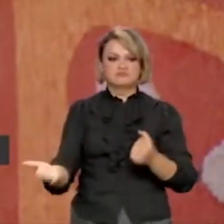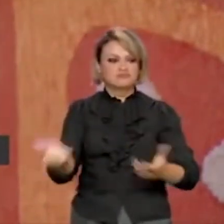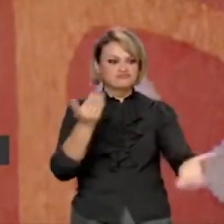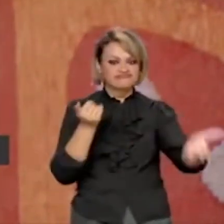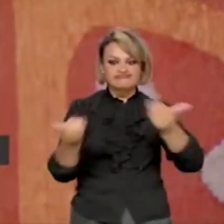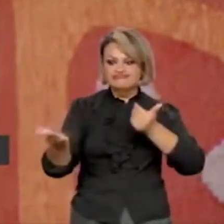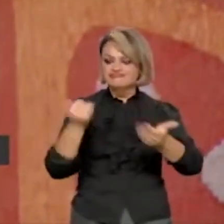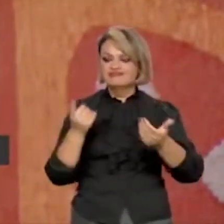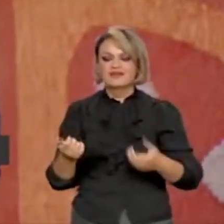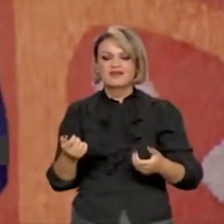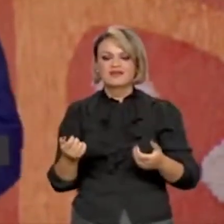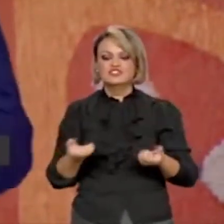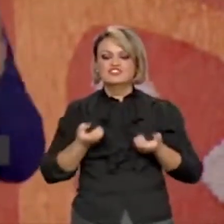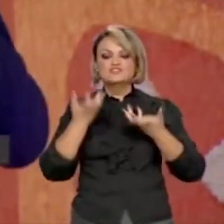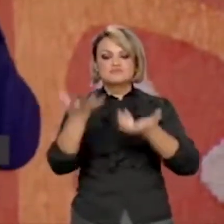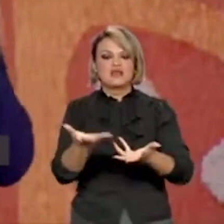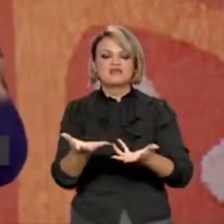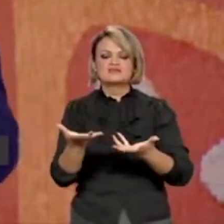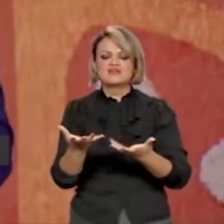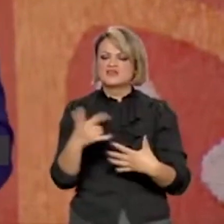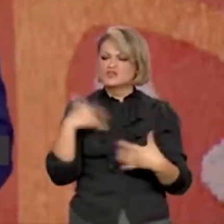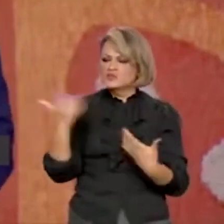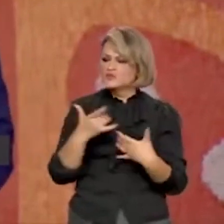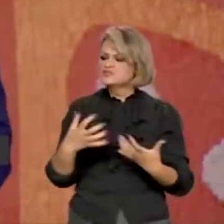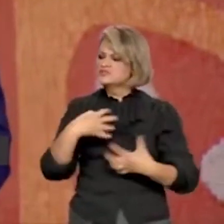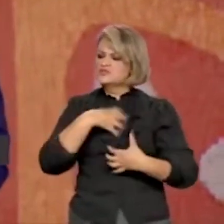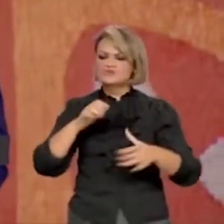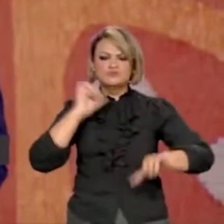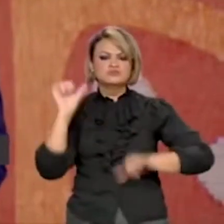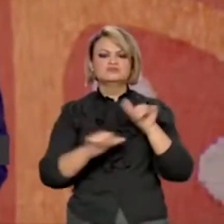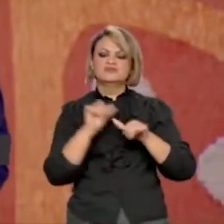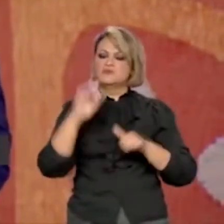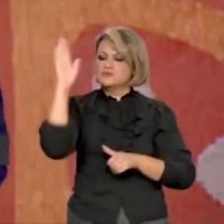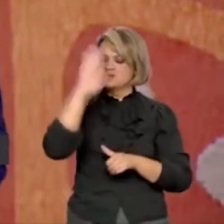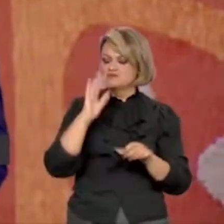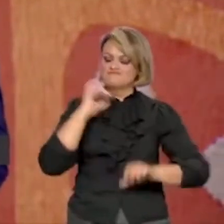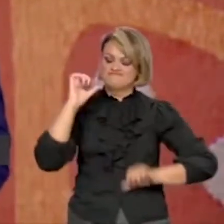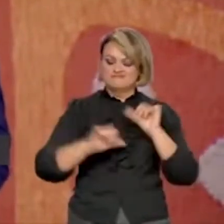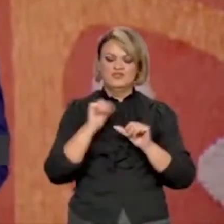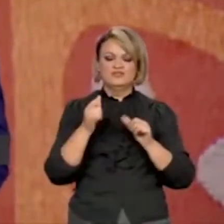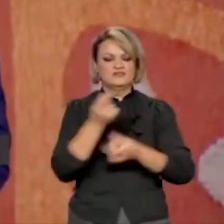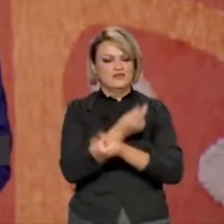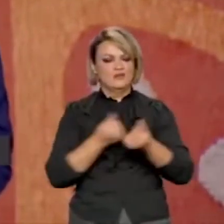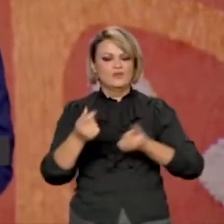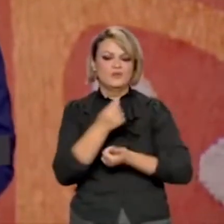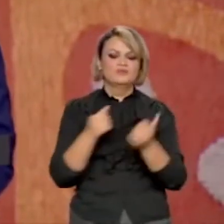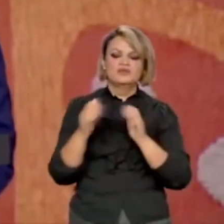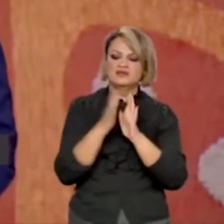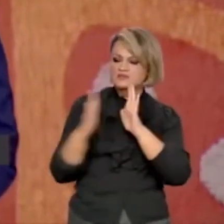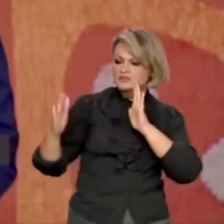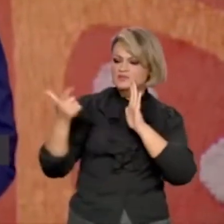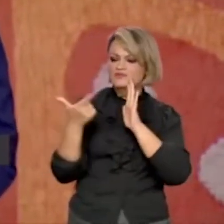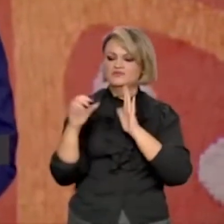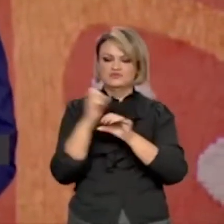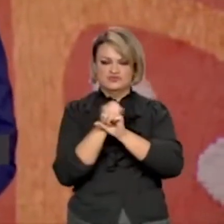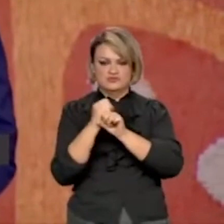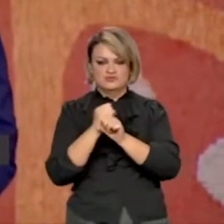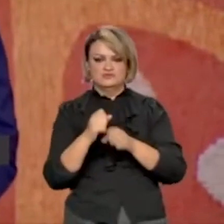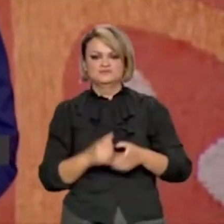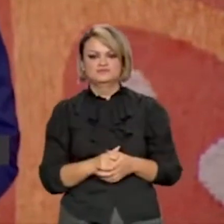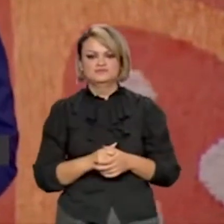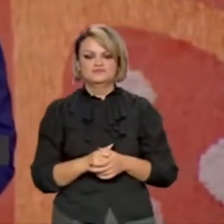expressar nesse momento Essa profunda mudança que o Brasil vivendo na economia desses últimos 20 anos